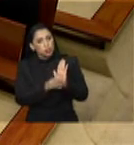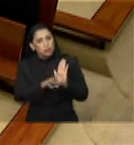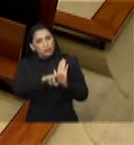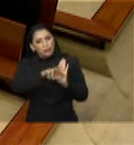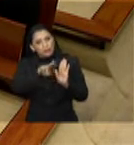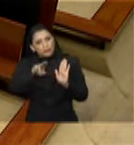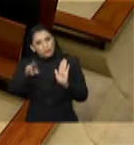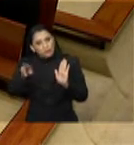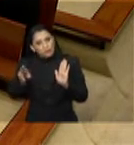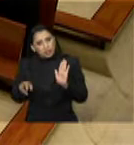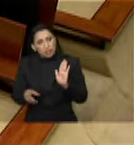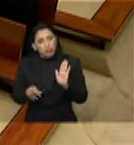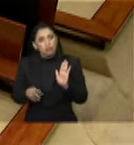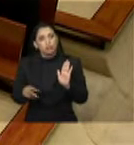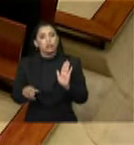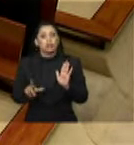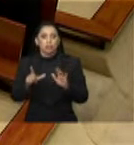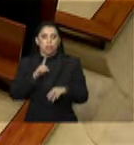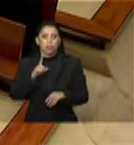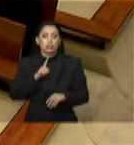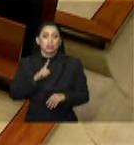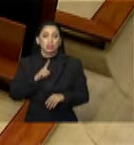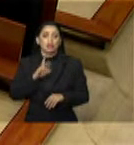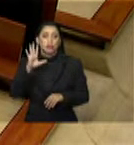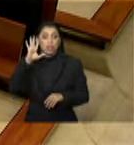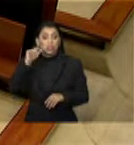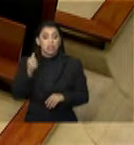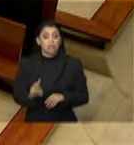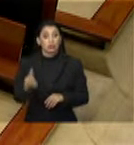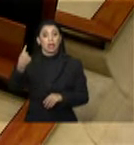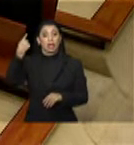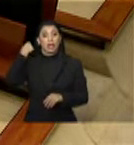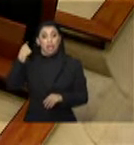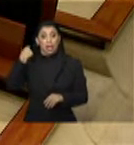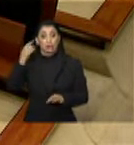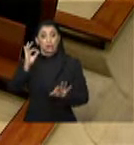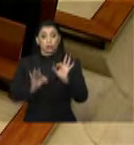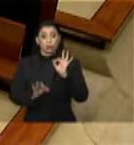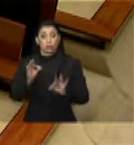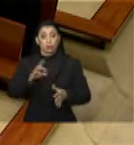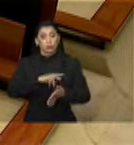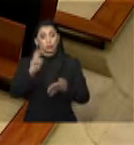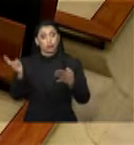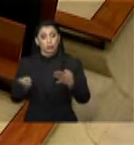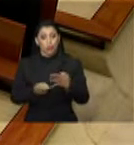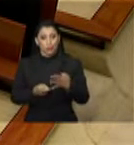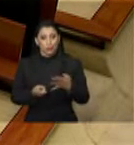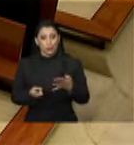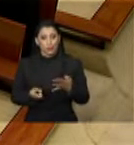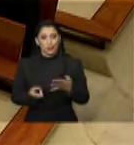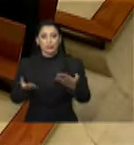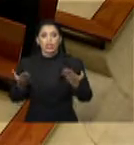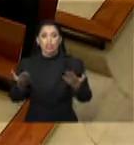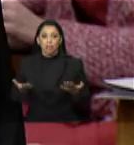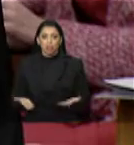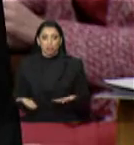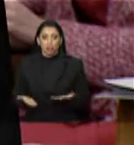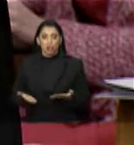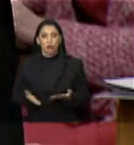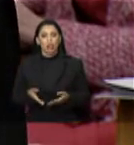naquele que foi enfrentado por sua excelência quando do julgamento do recurso extraordinário e essa